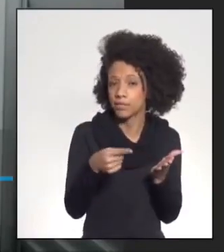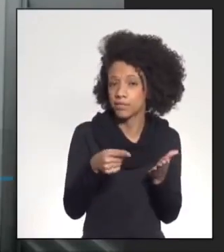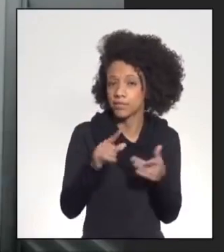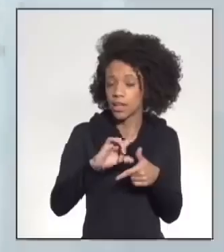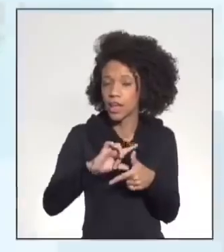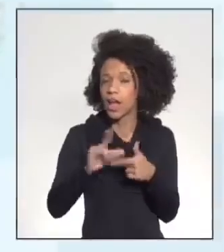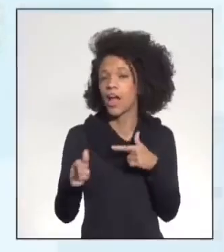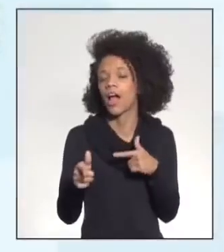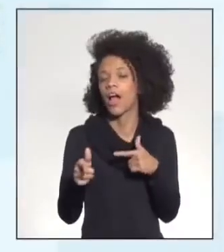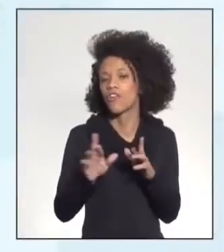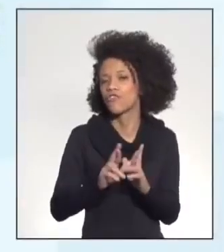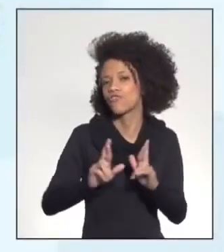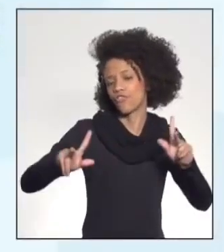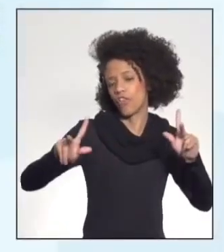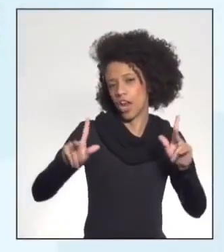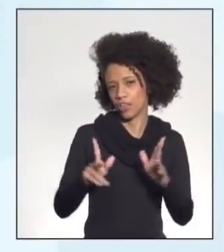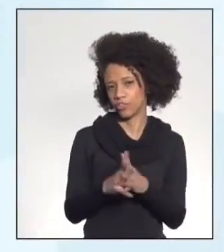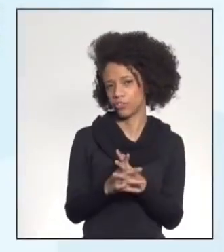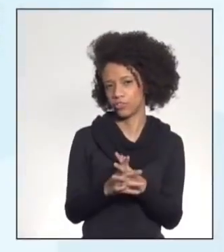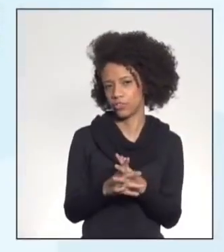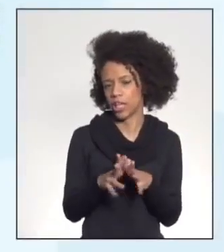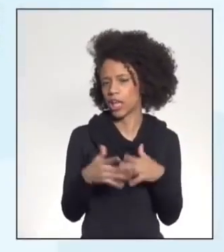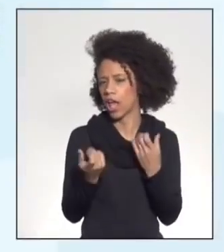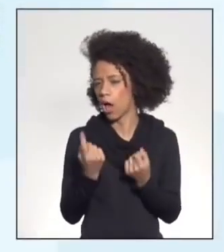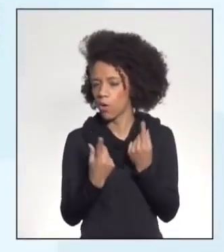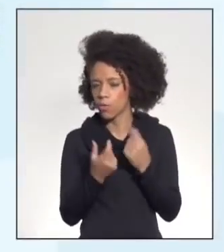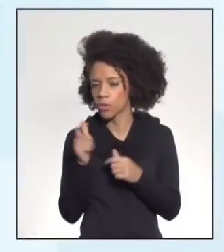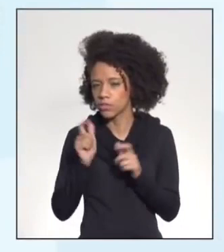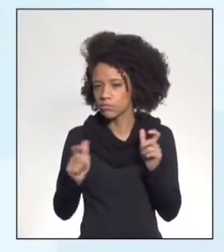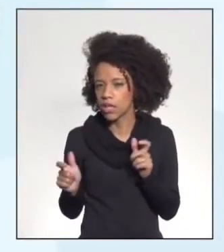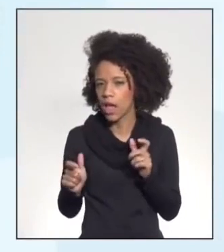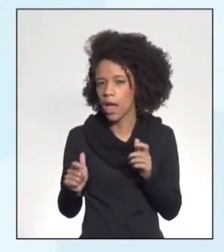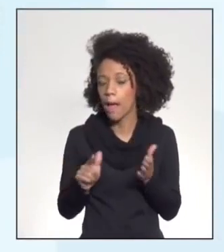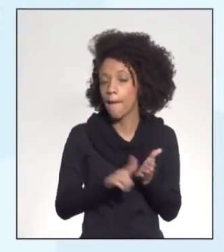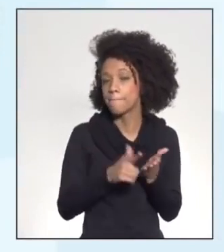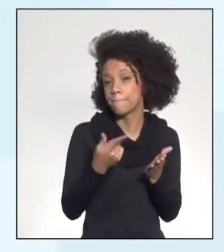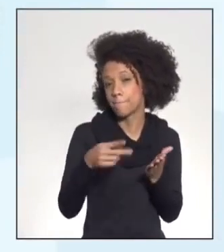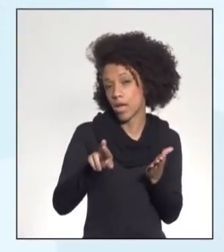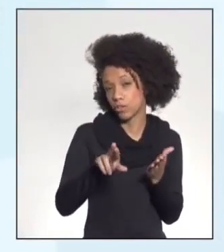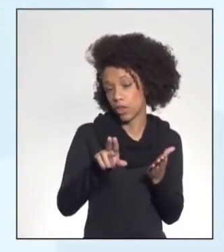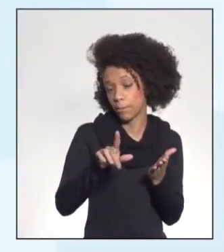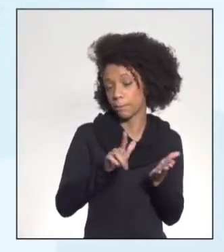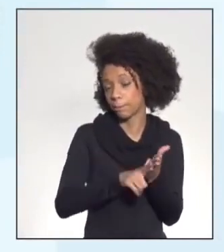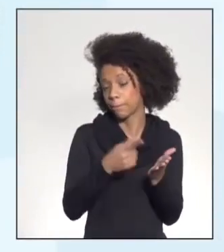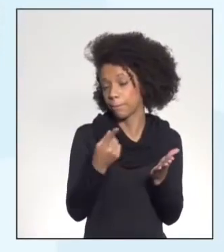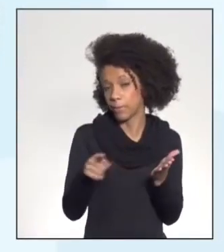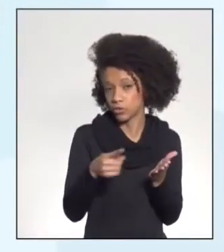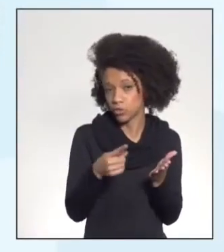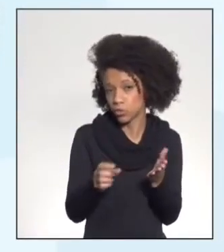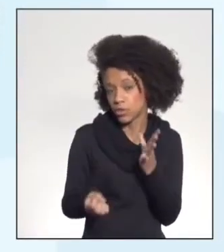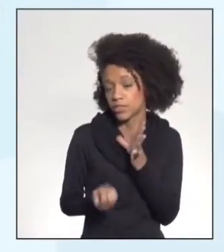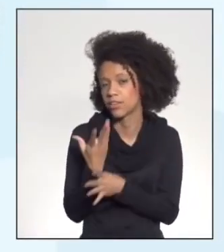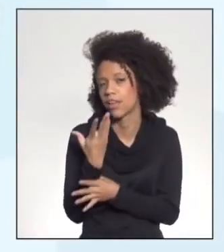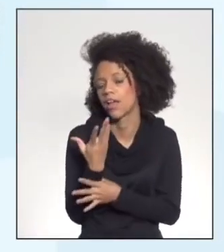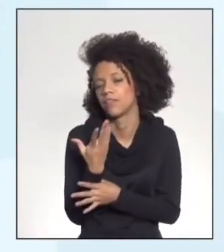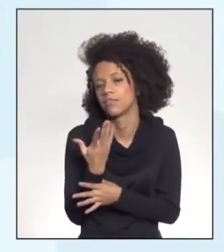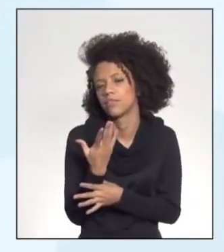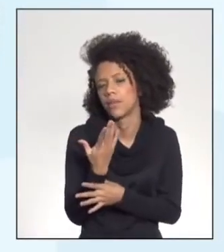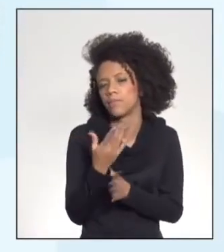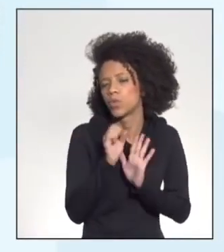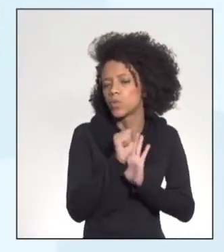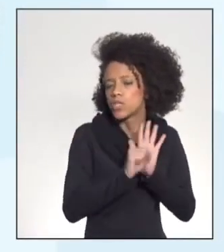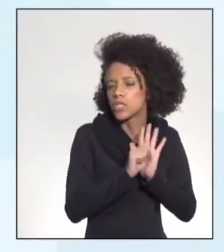convencional. E algumas pessoas chamam de partituras criativas. Então assim, pessoal, a partir do século XX,